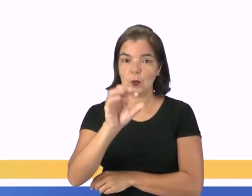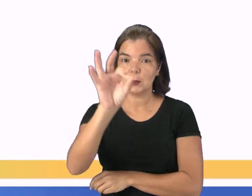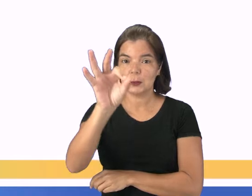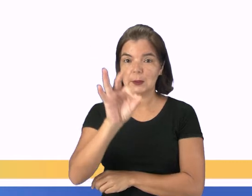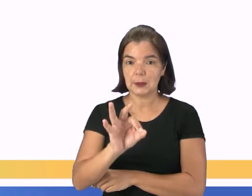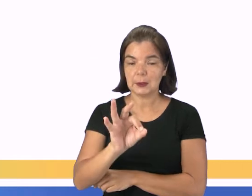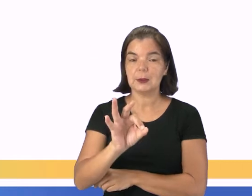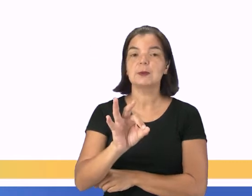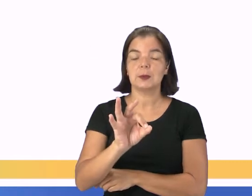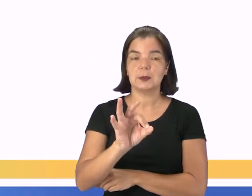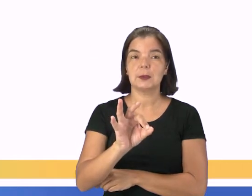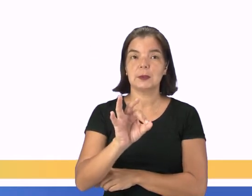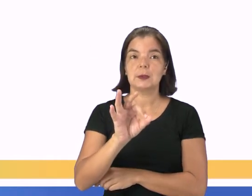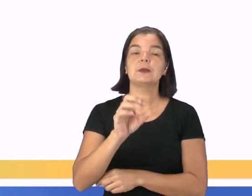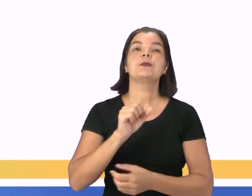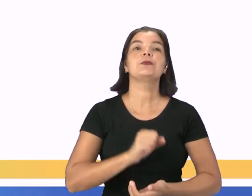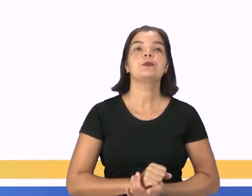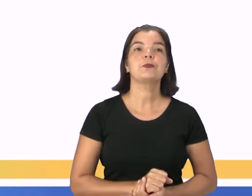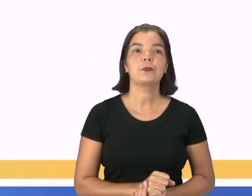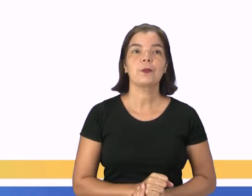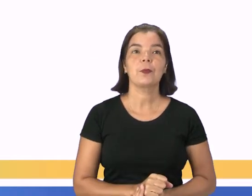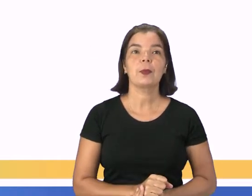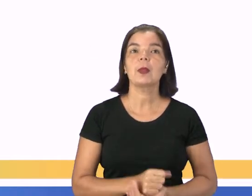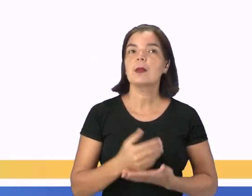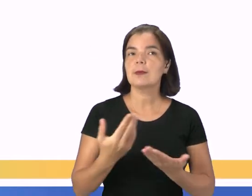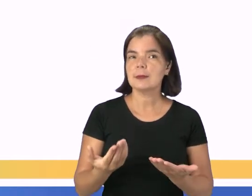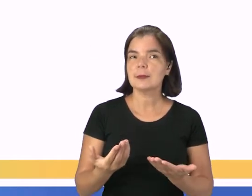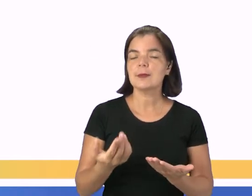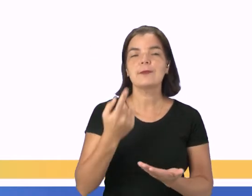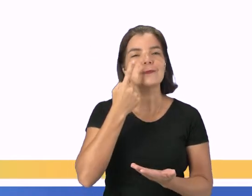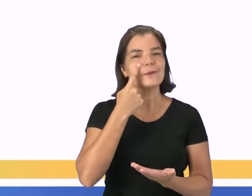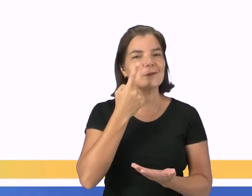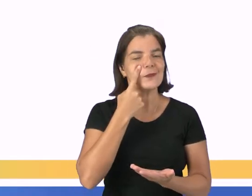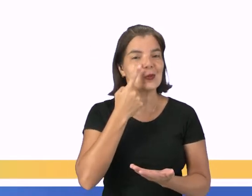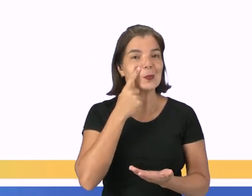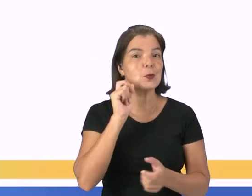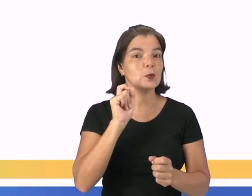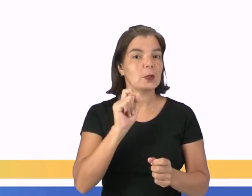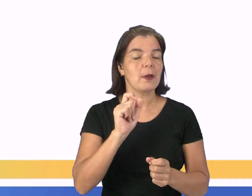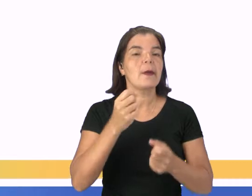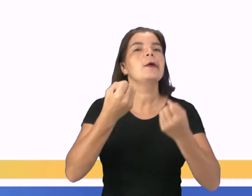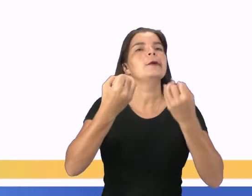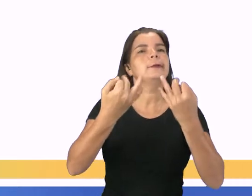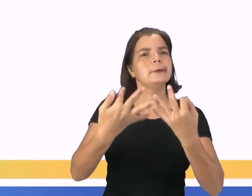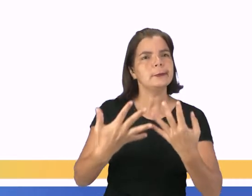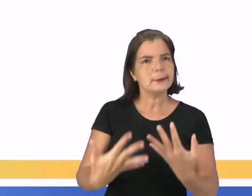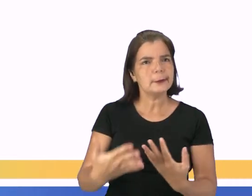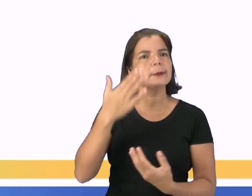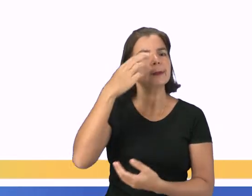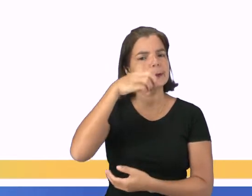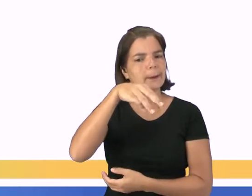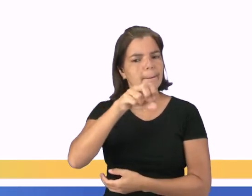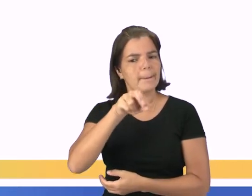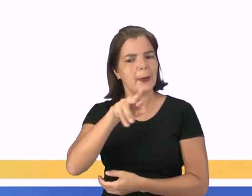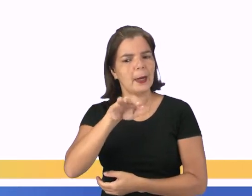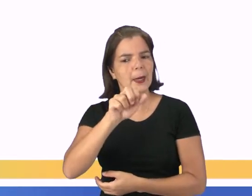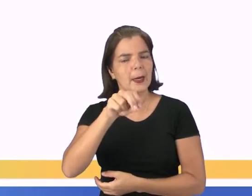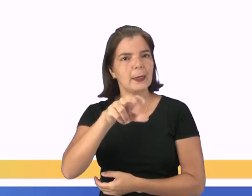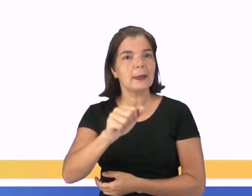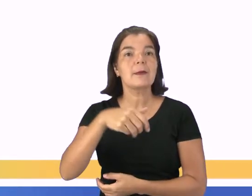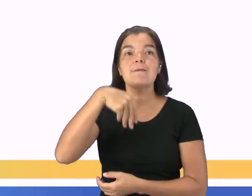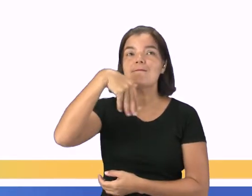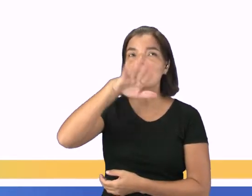que corresponde a 80%. Com esse resultado, nós chegamos à conclusão que Mariana foi quem mais